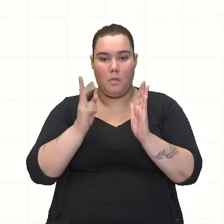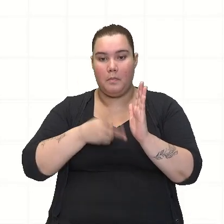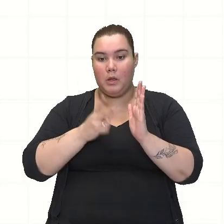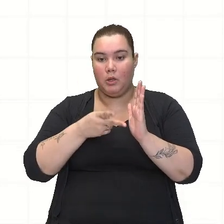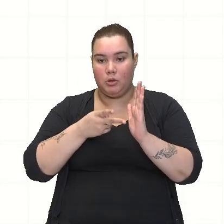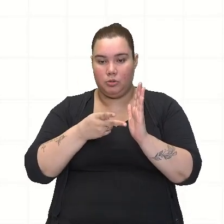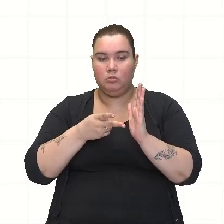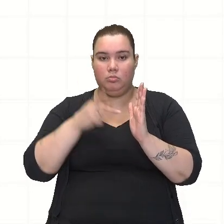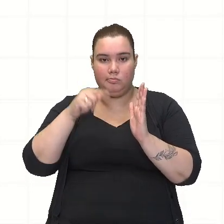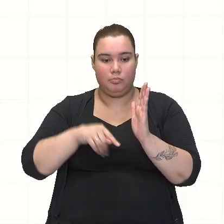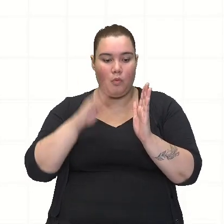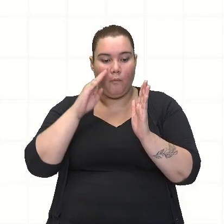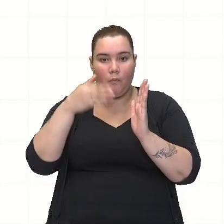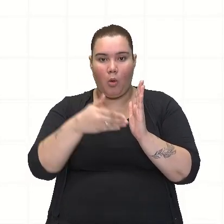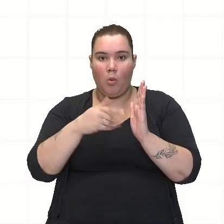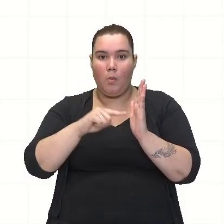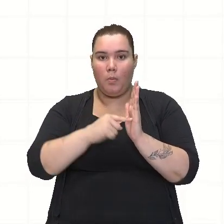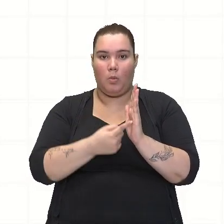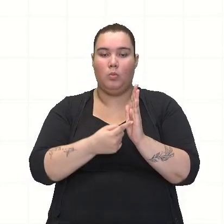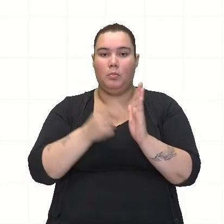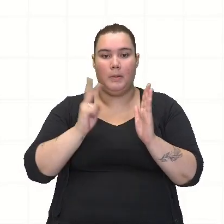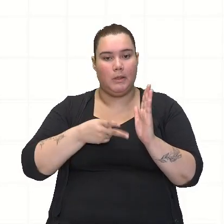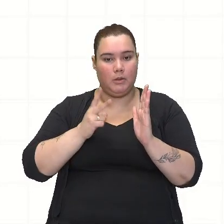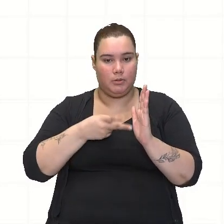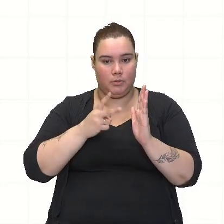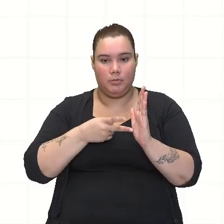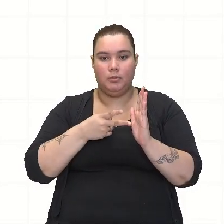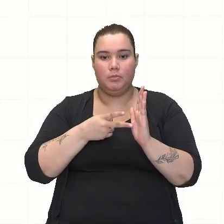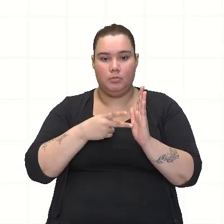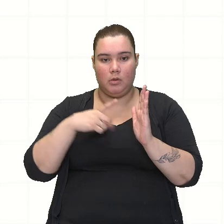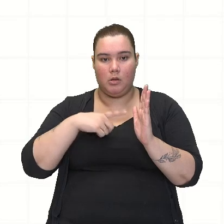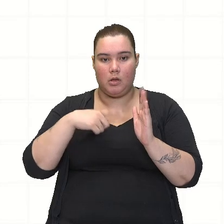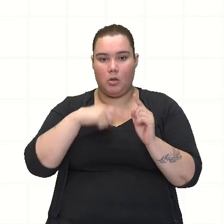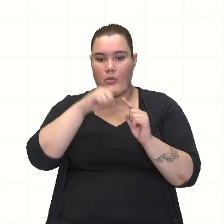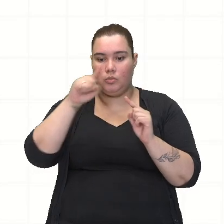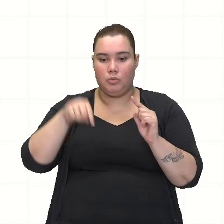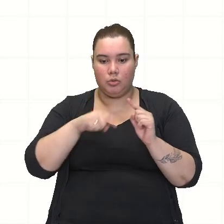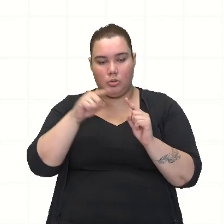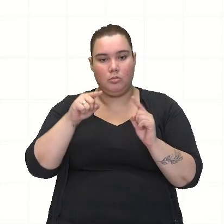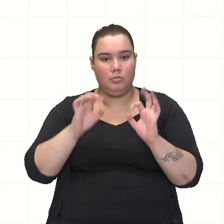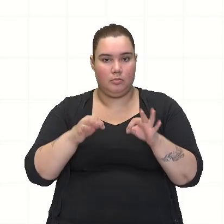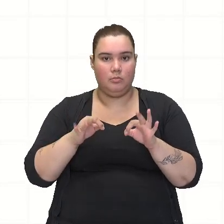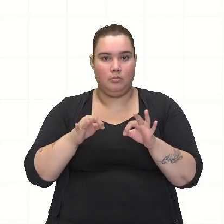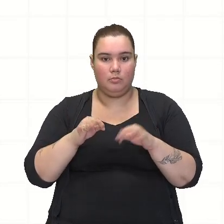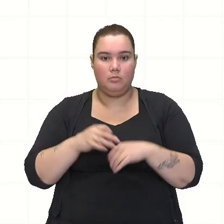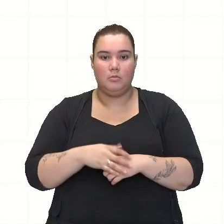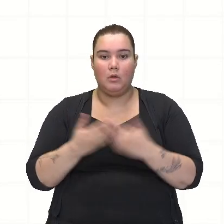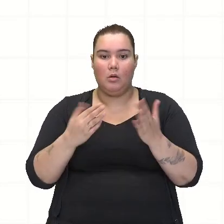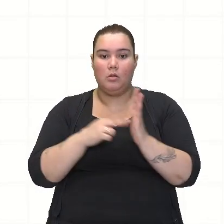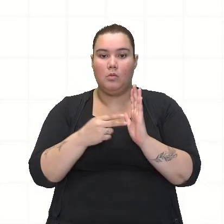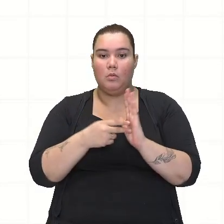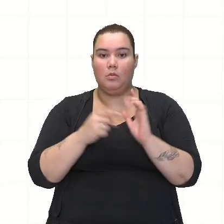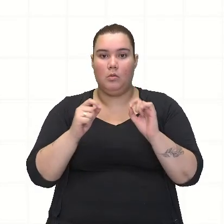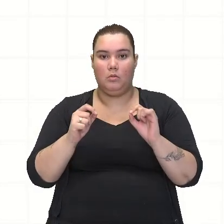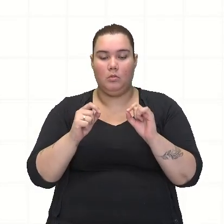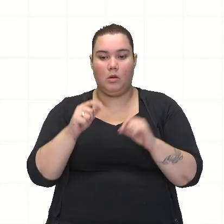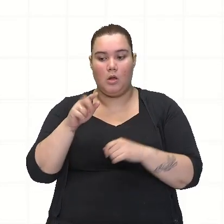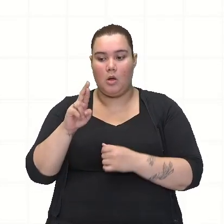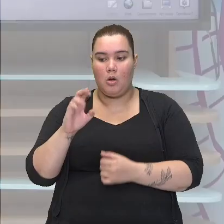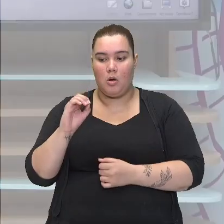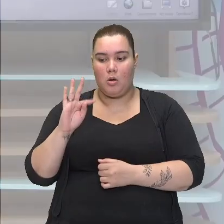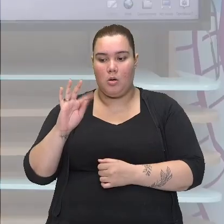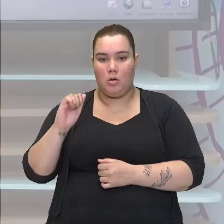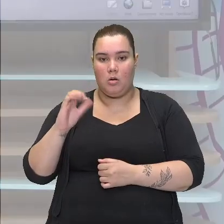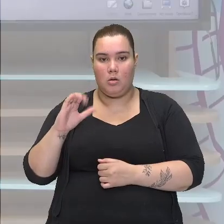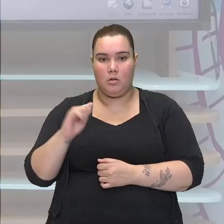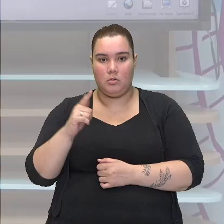nós fixássemos ele. Fixa e dá o giro, certo? Ou seja, aqui na rotação, olha,